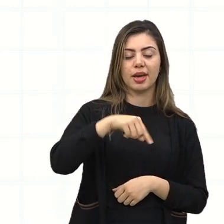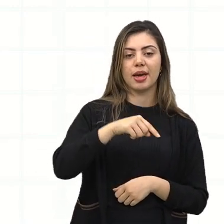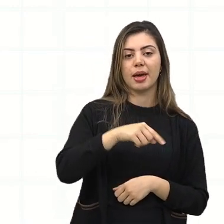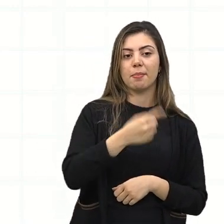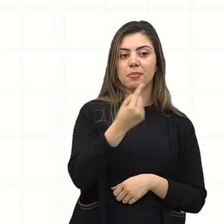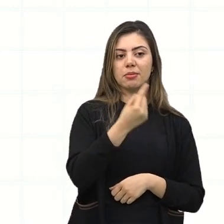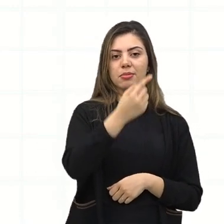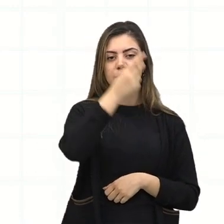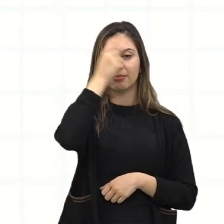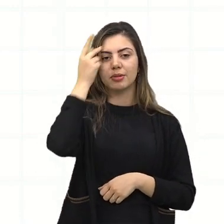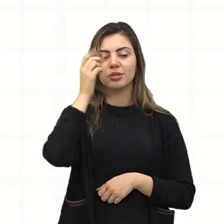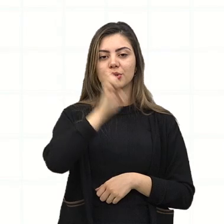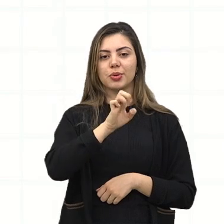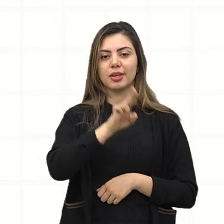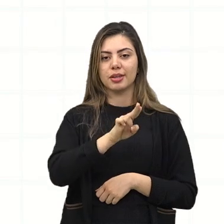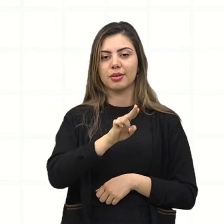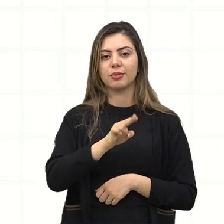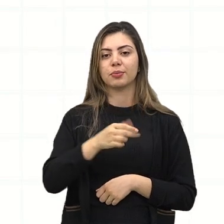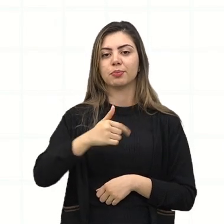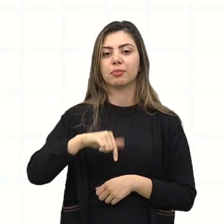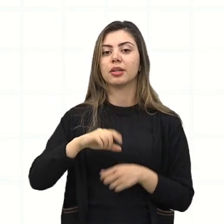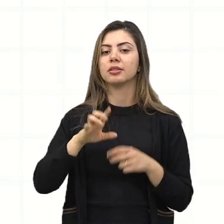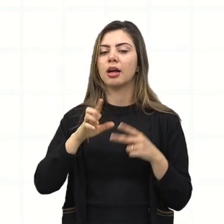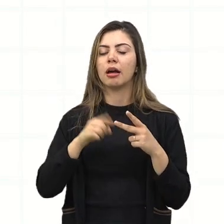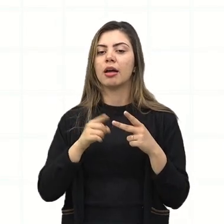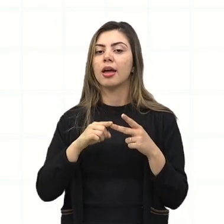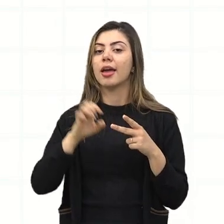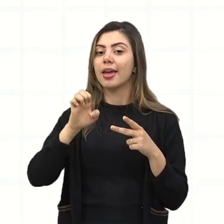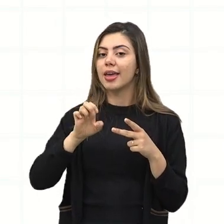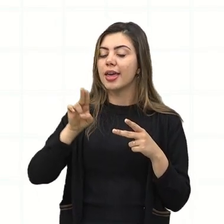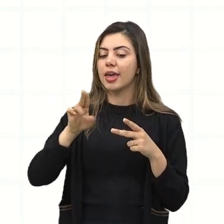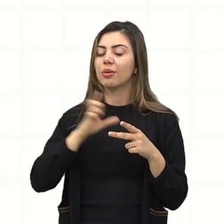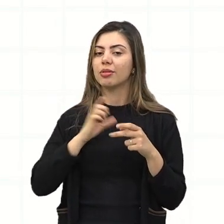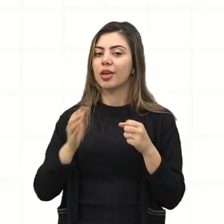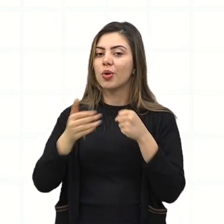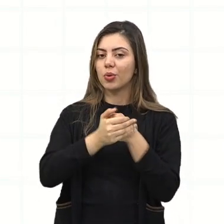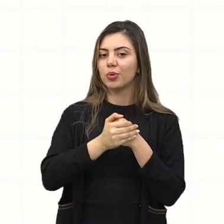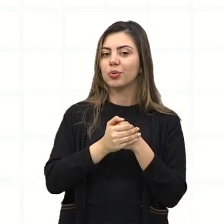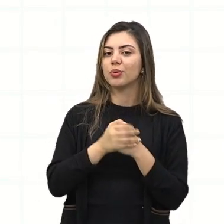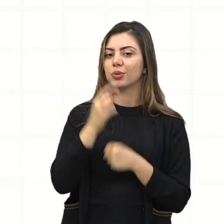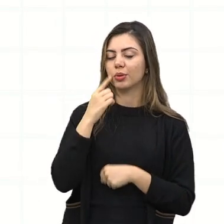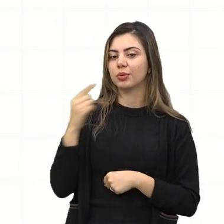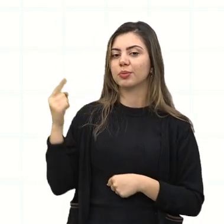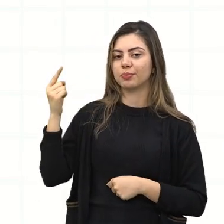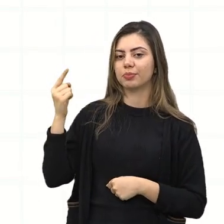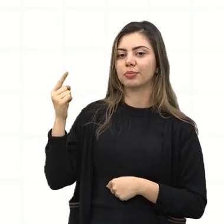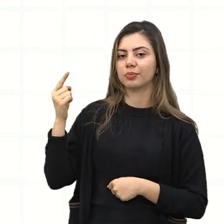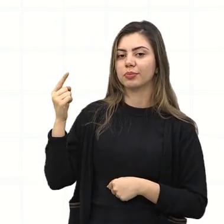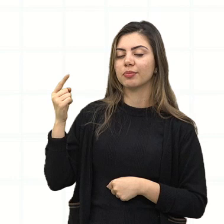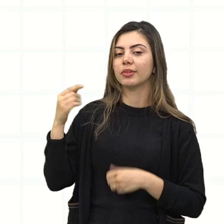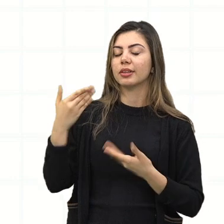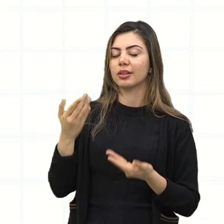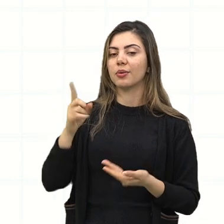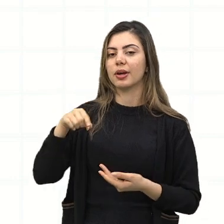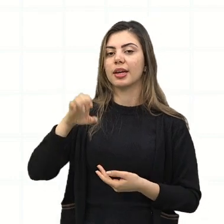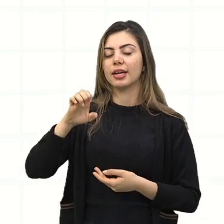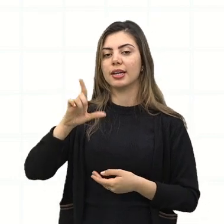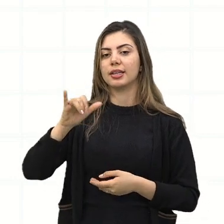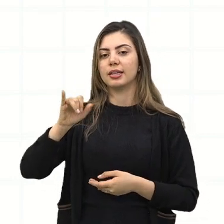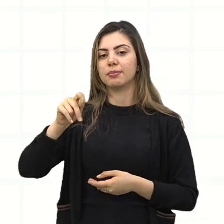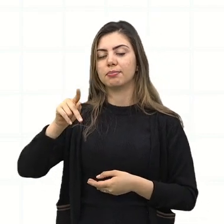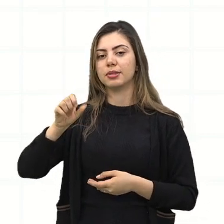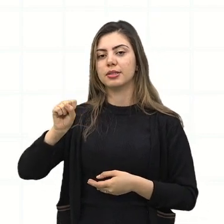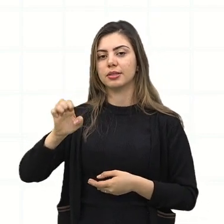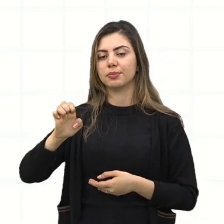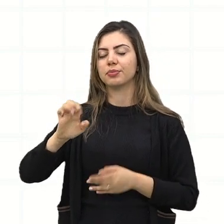o eu. Aqui ele não aparece, mas ele está implícito. Nós temos aí uma elipse, né? Nós já falamos